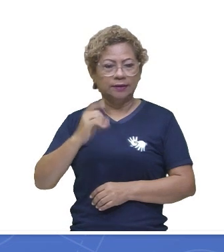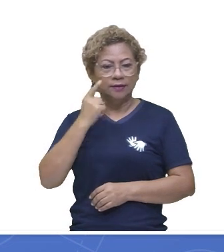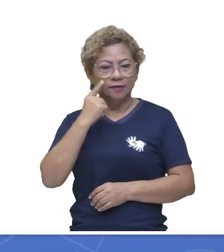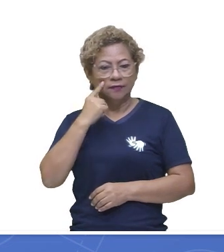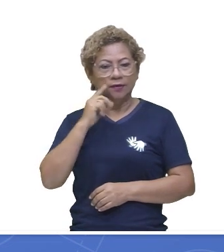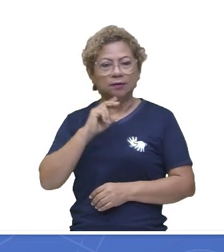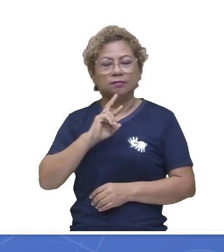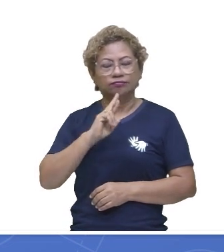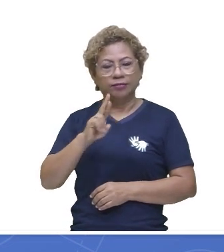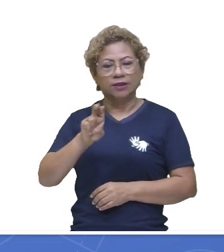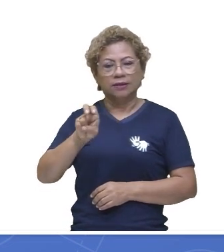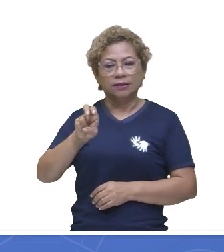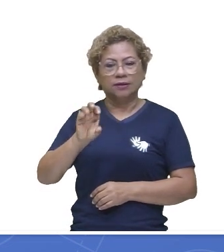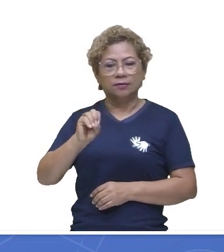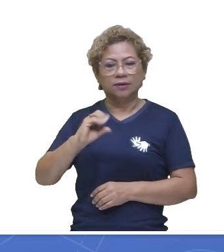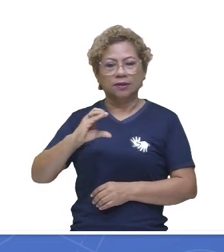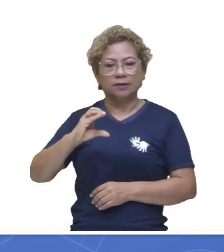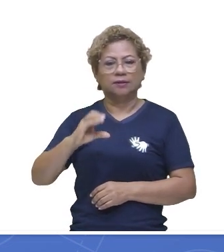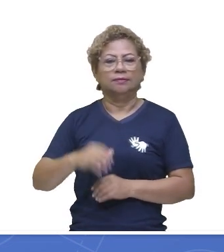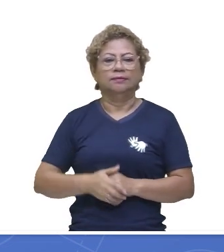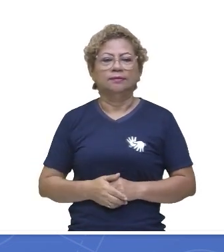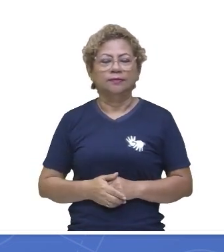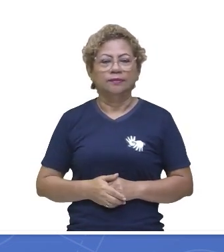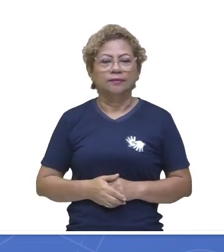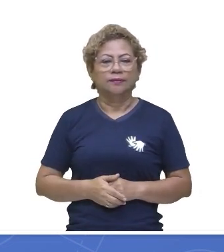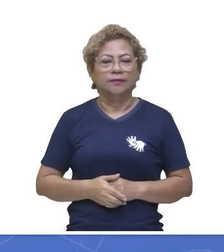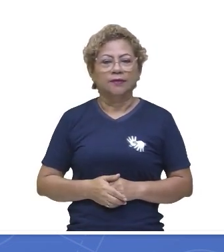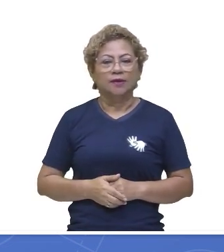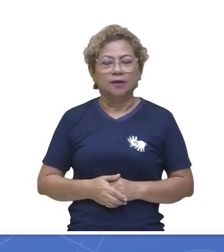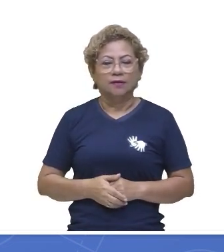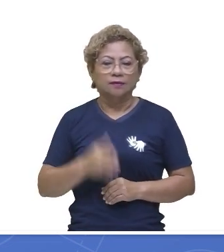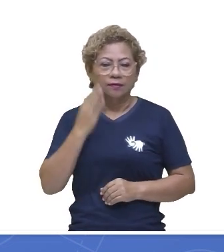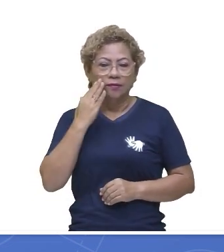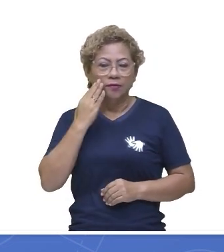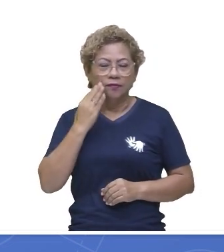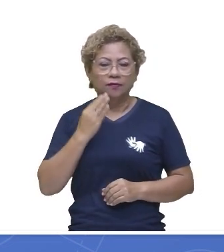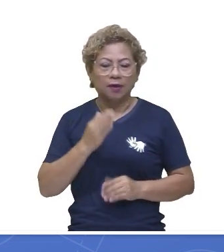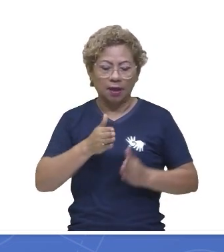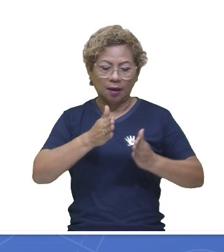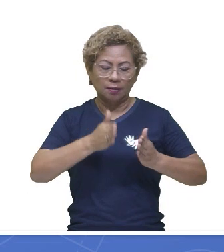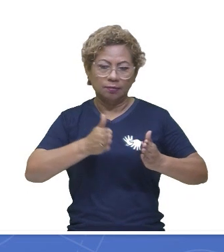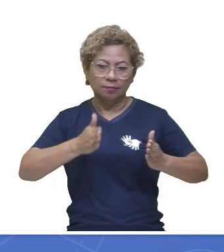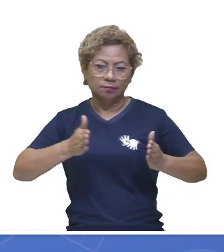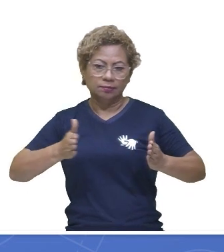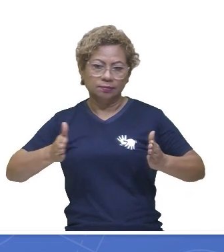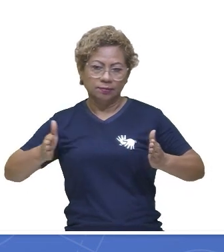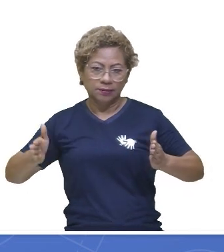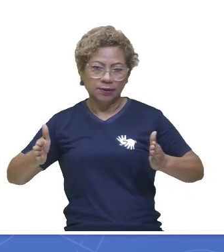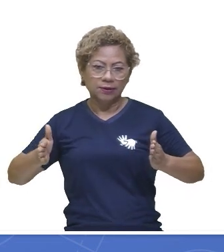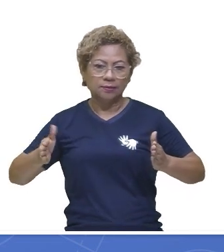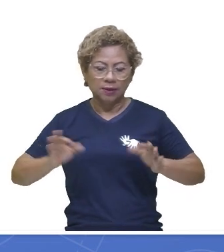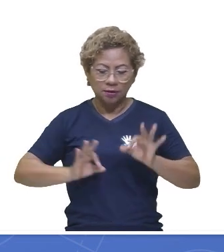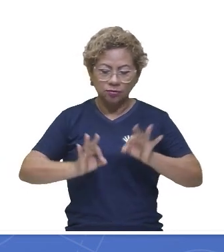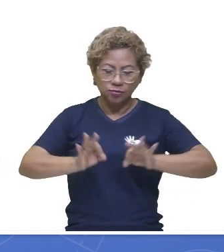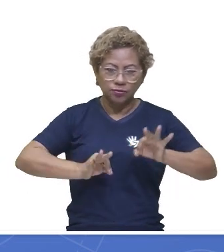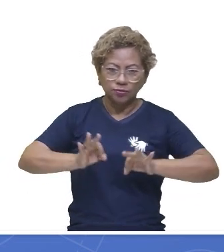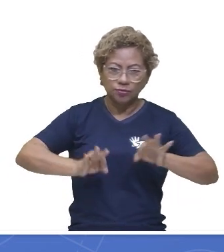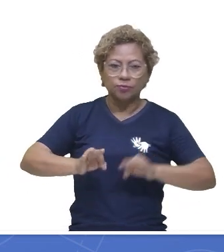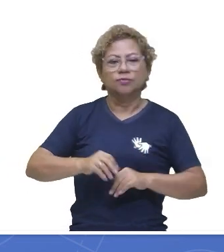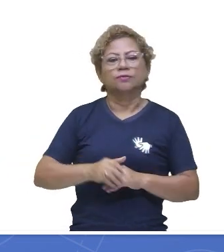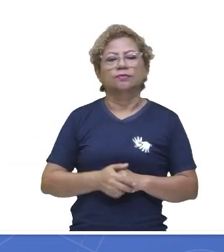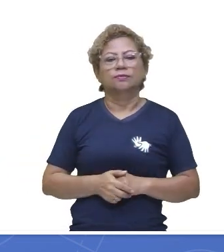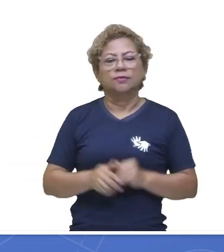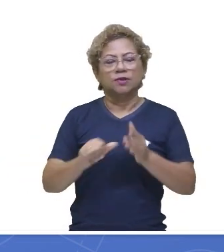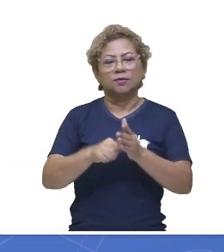Continuar aqui para ver a conta que foi feita. Primeira variação de temperatura foi 50, tá aqui, já tinha feito. Aí calcula primeiro